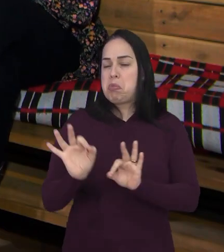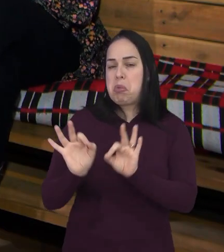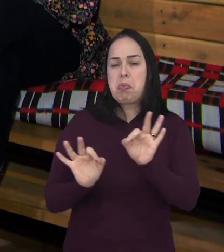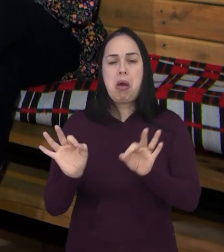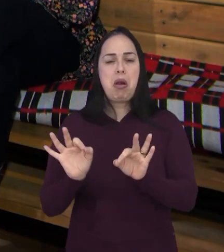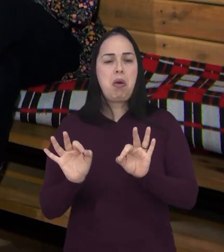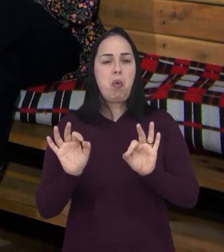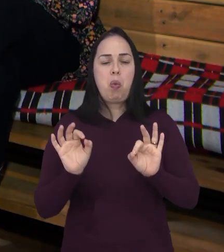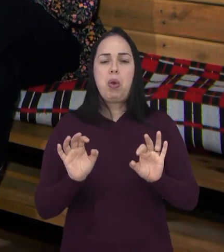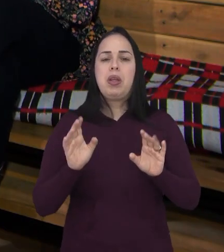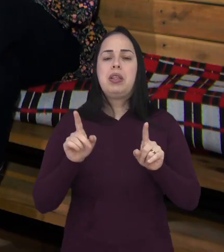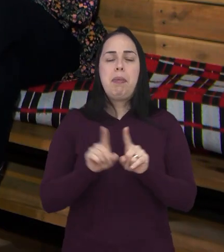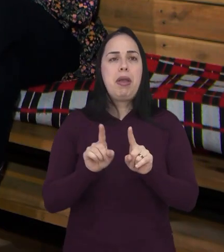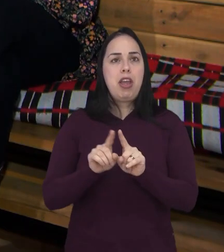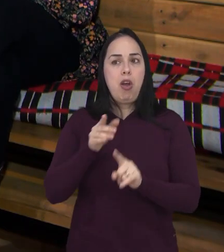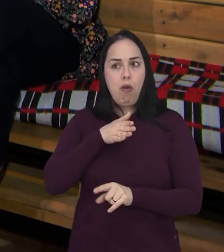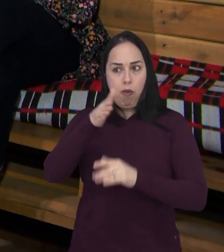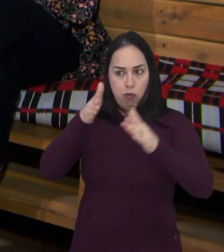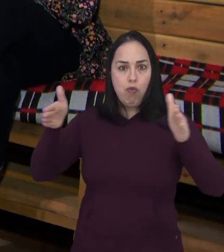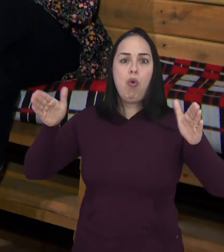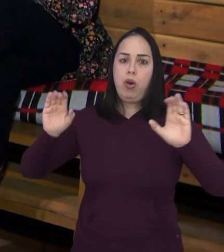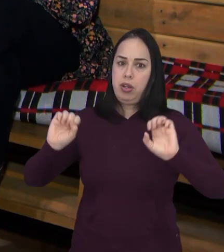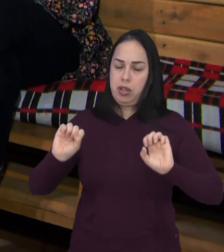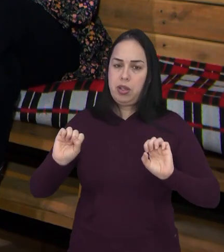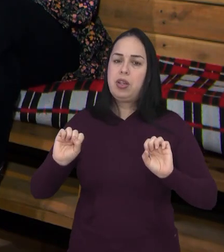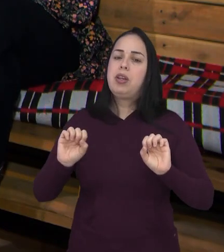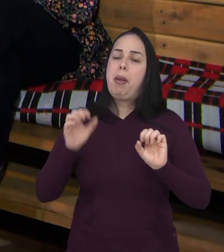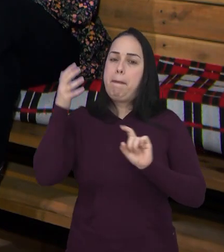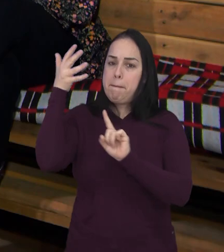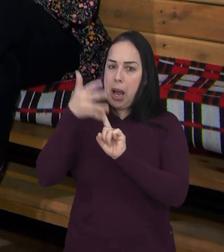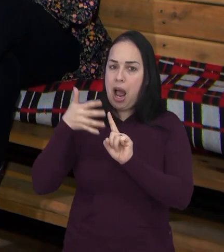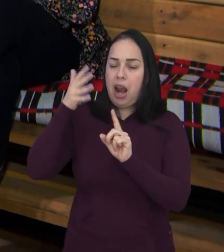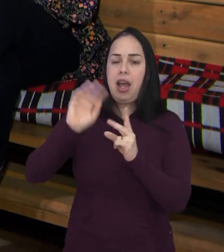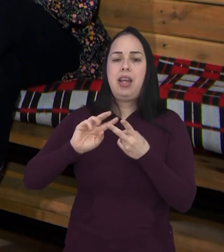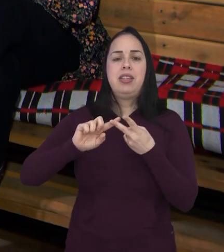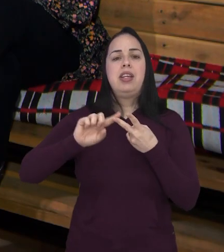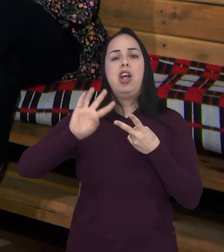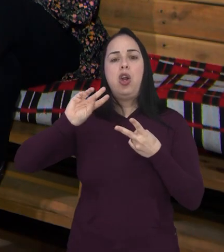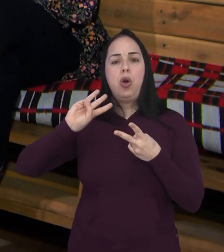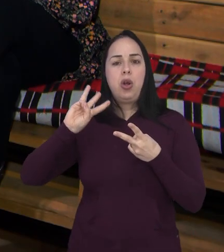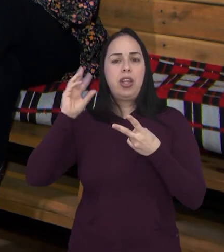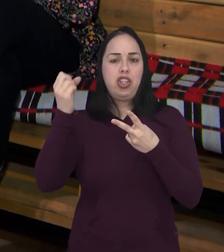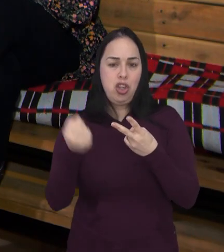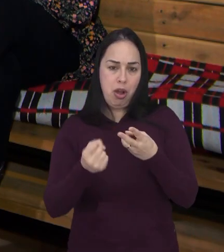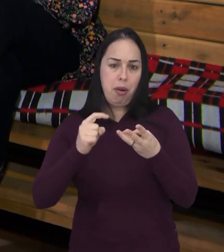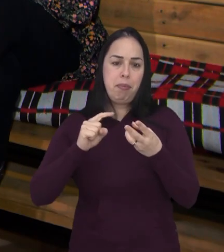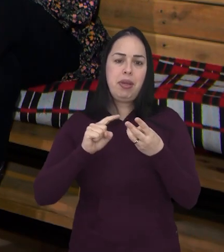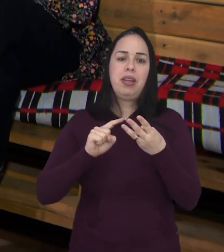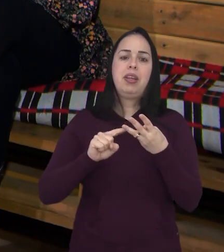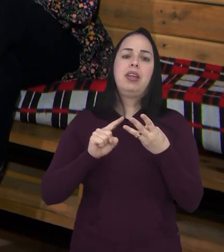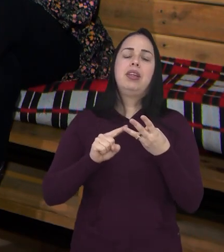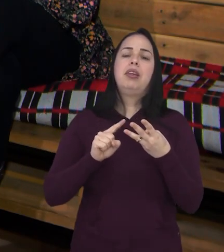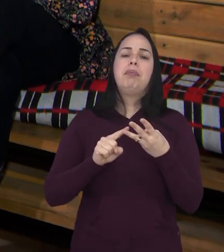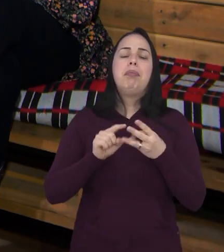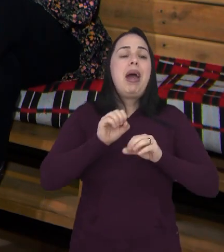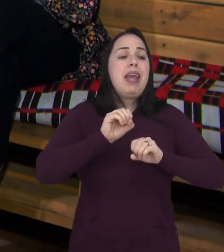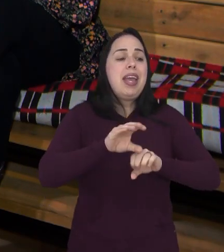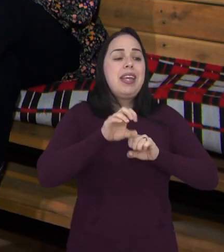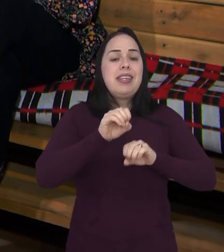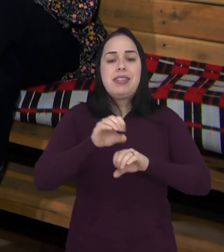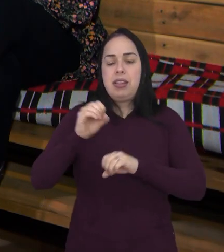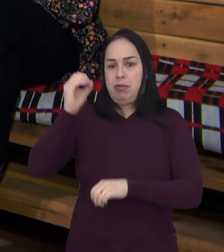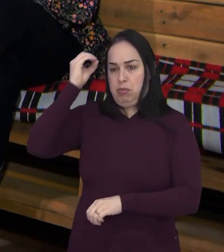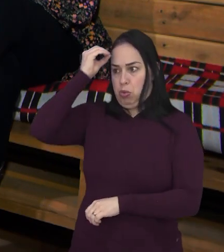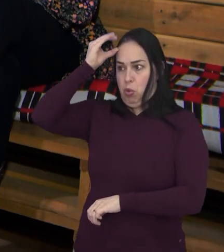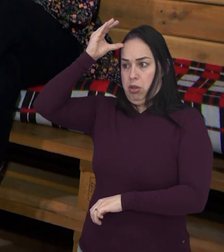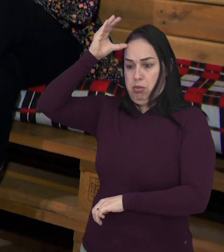comunidades, participo de palestras, workshops também em escolas para passar um pouco desse